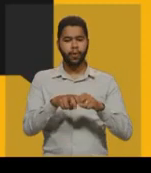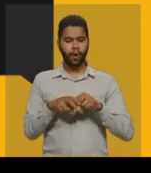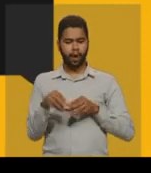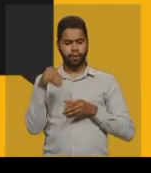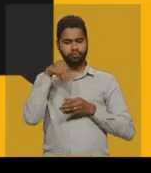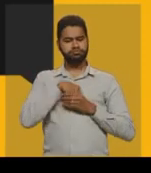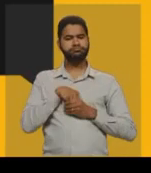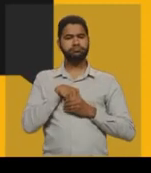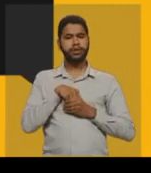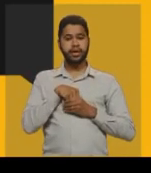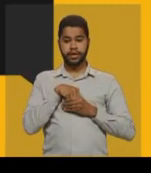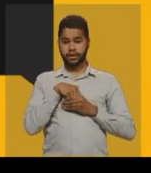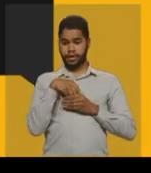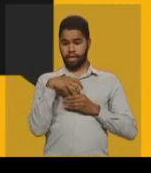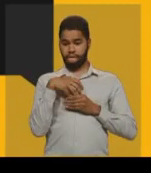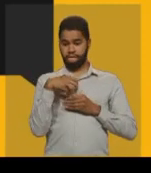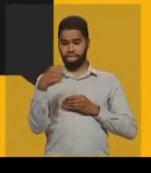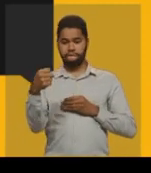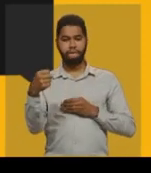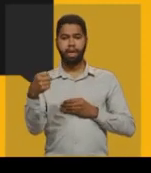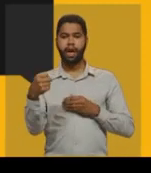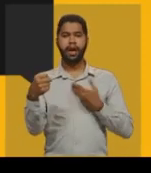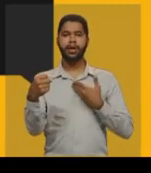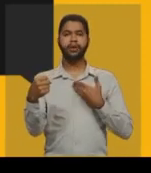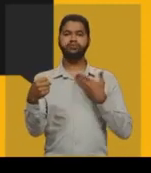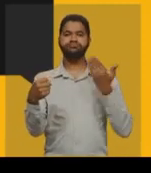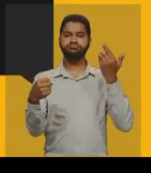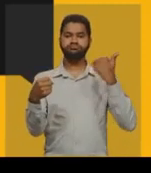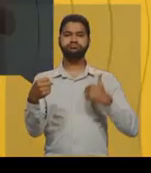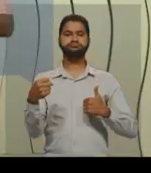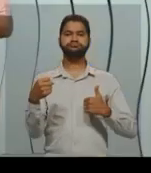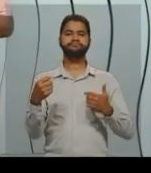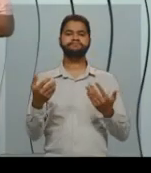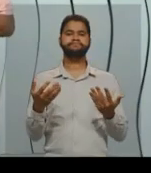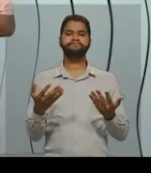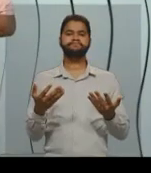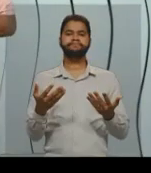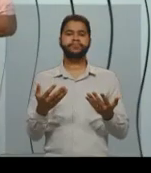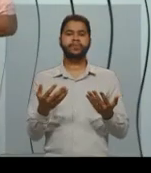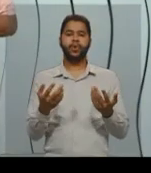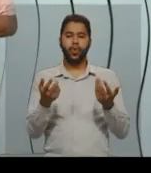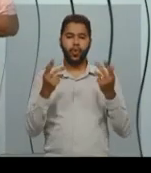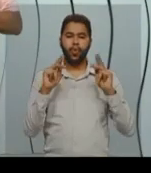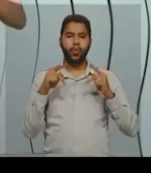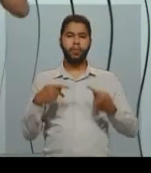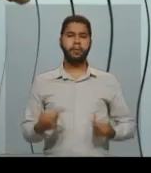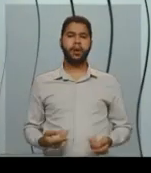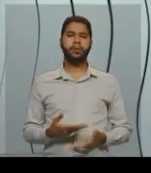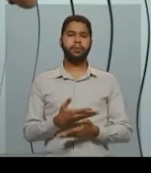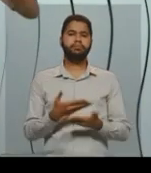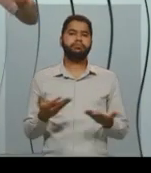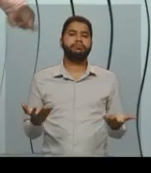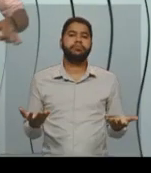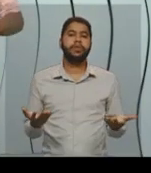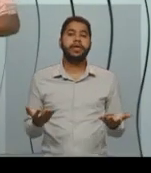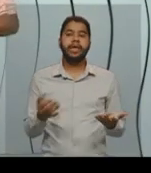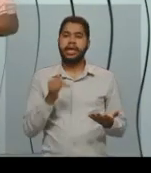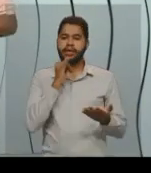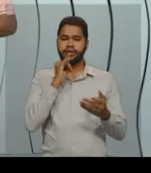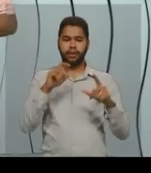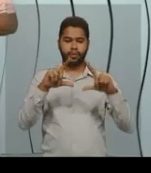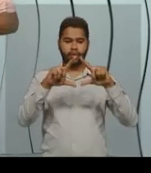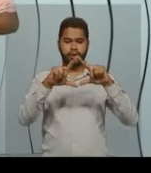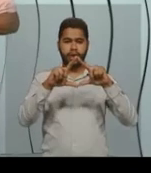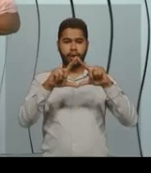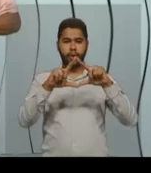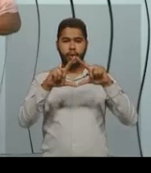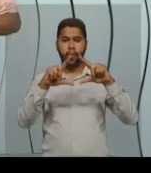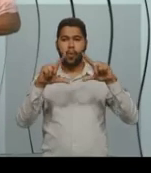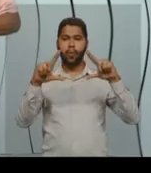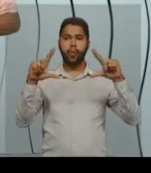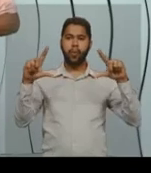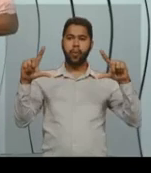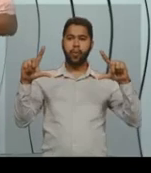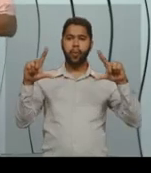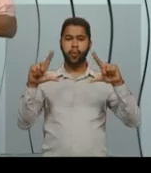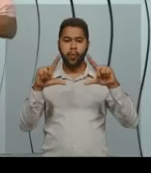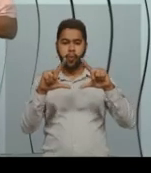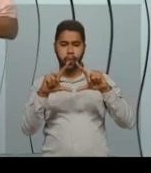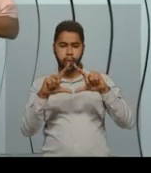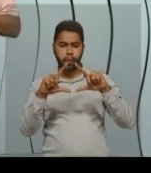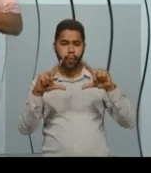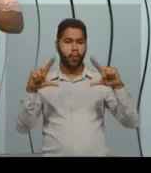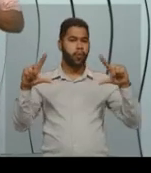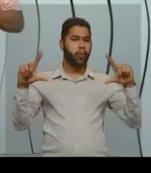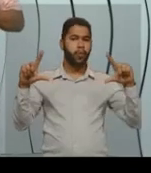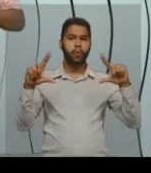tirar da coisa, ela deixa de ser o que ela é. Por exemplo, se o triângulo ele é grande, se o triângulo ele é pequeno,